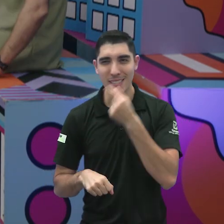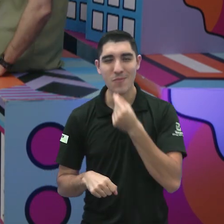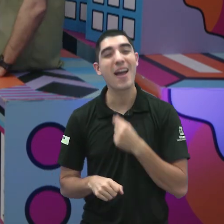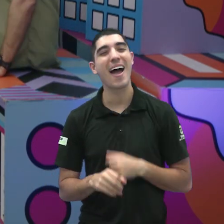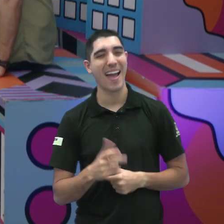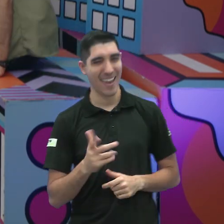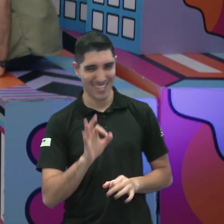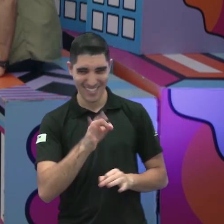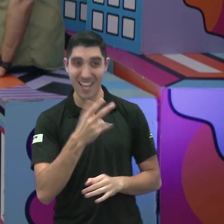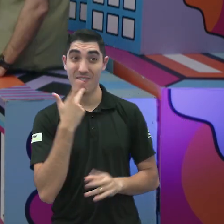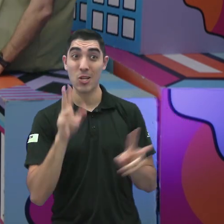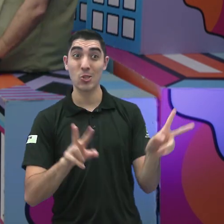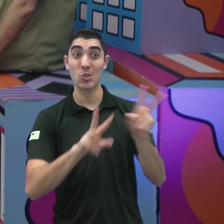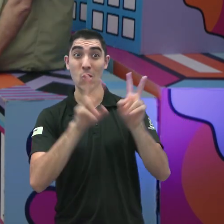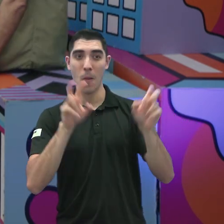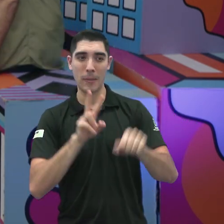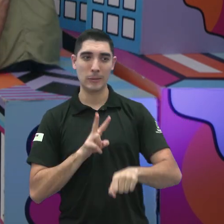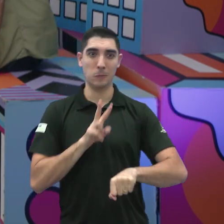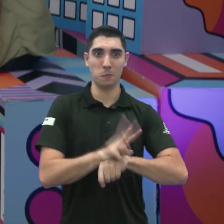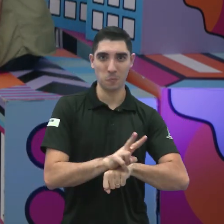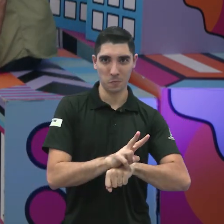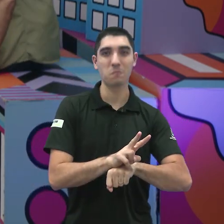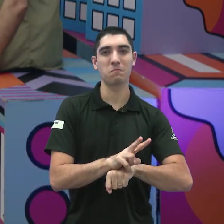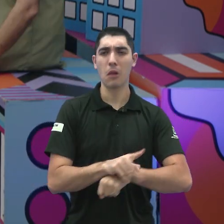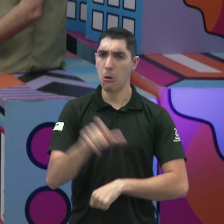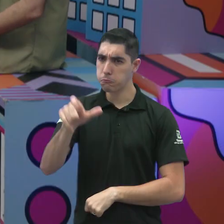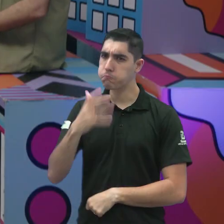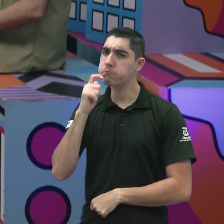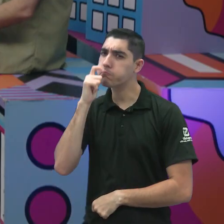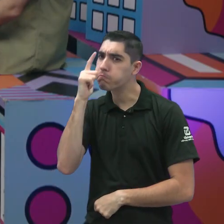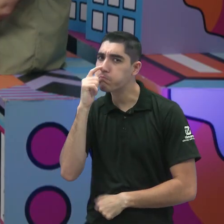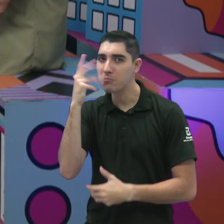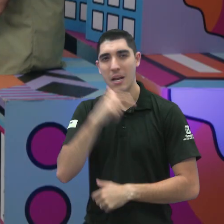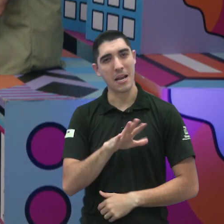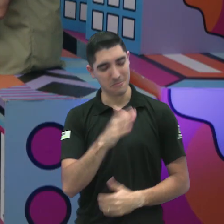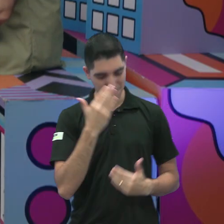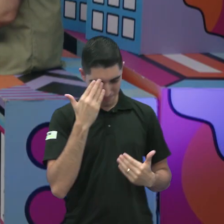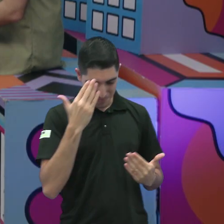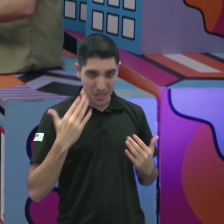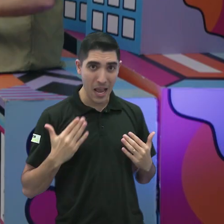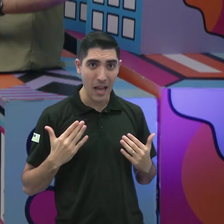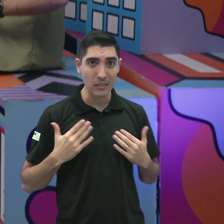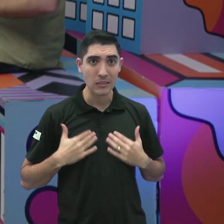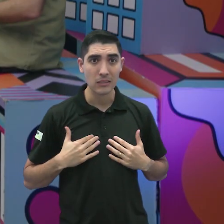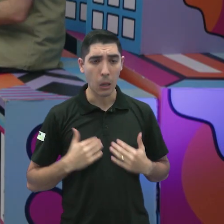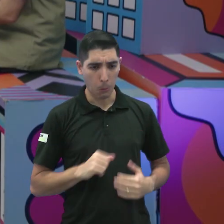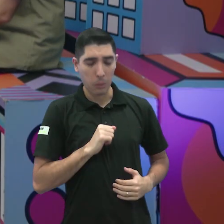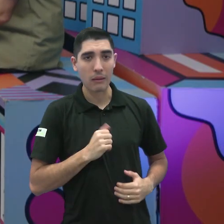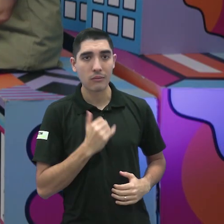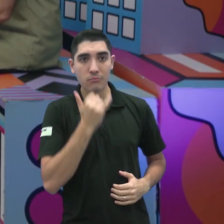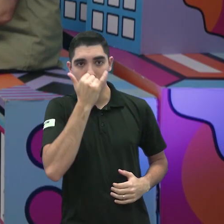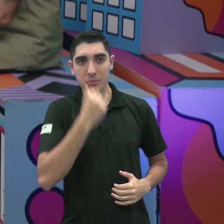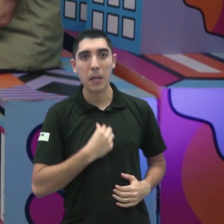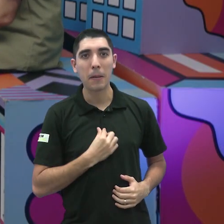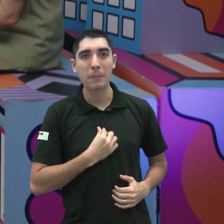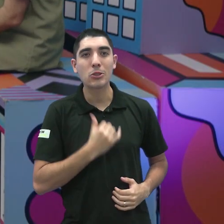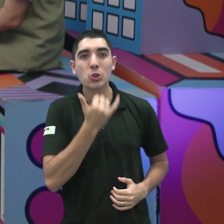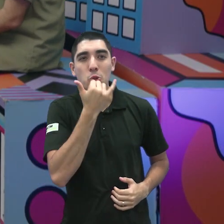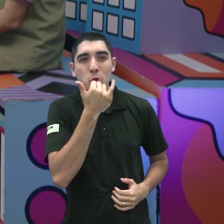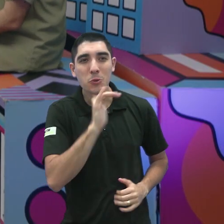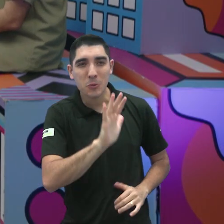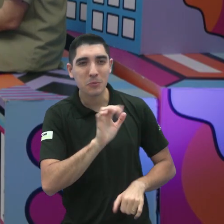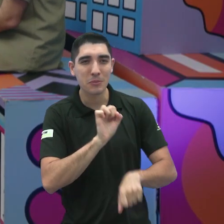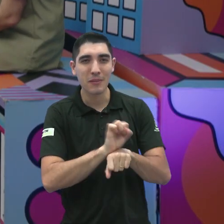de proteção, né? É muito elegante. Obrigado, gente. Obrigado. Acho que eu até bati no microfone, desculpa,